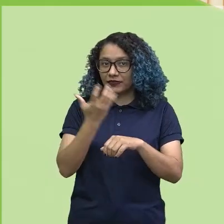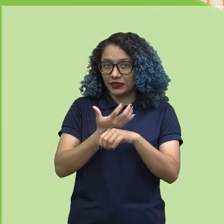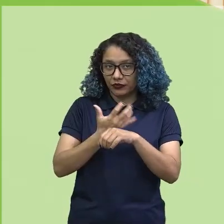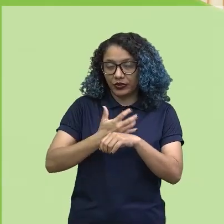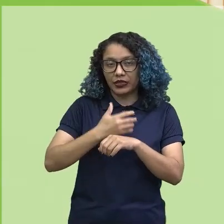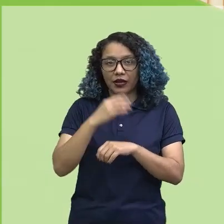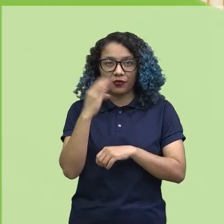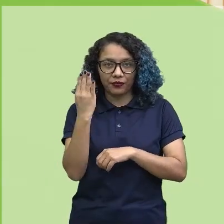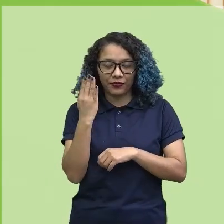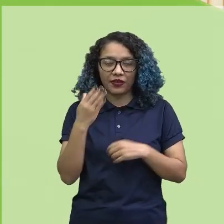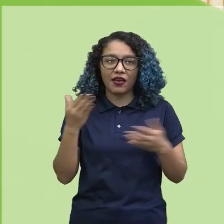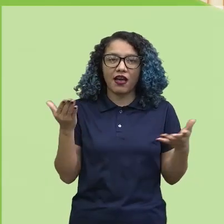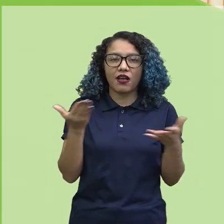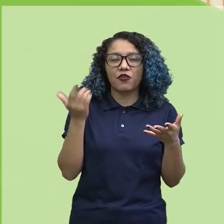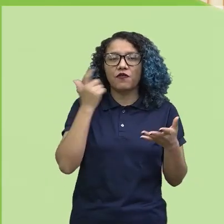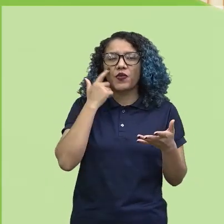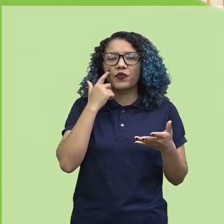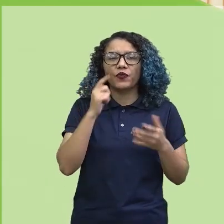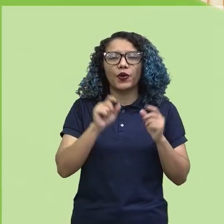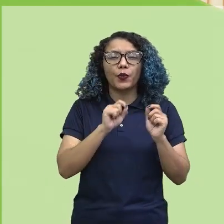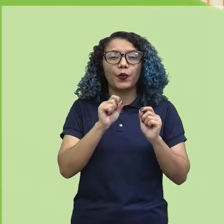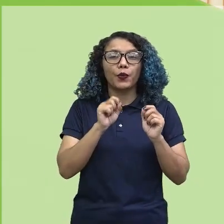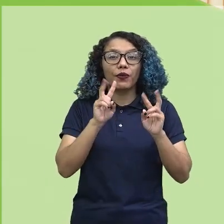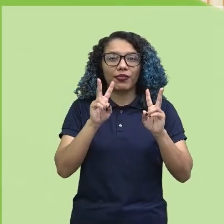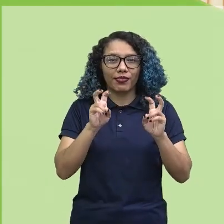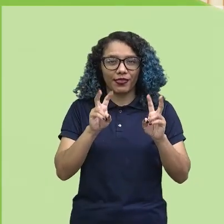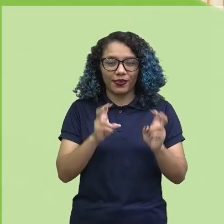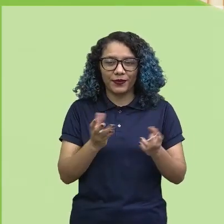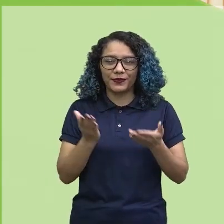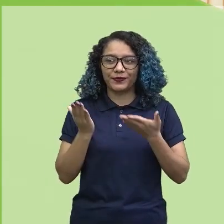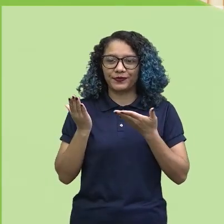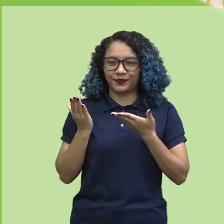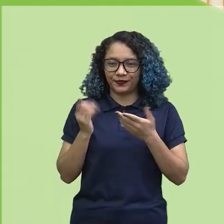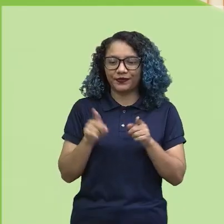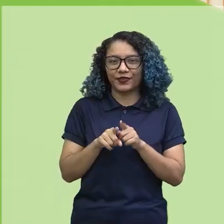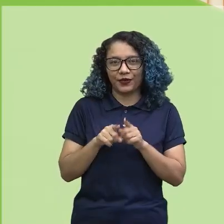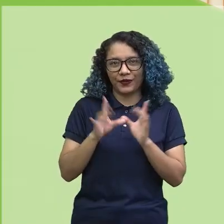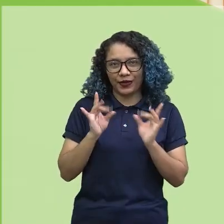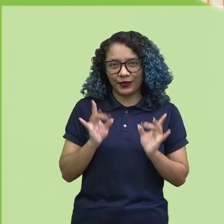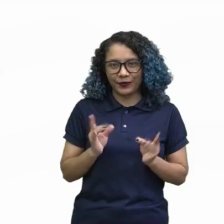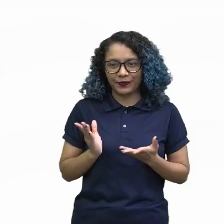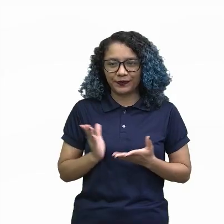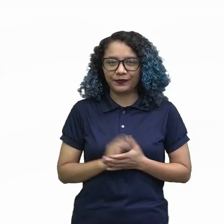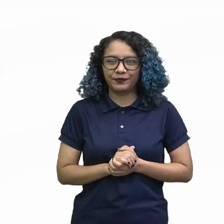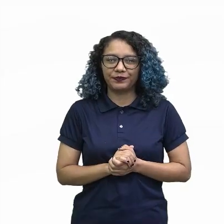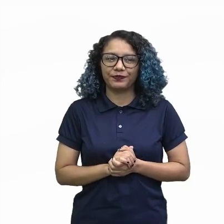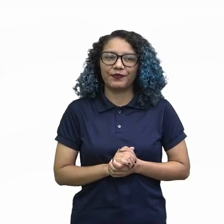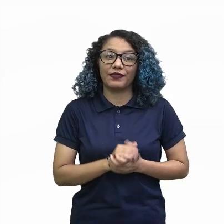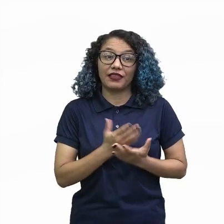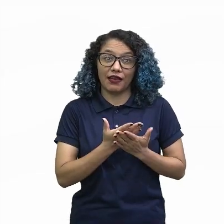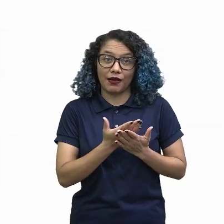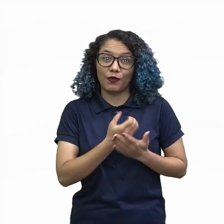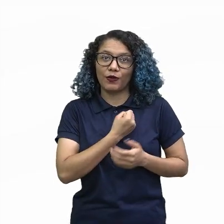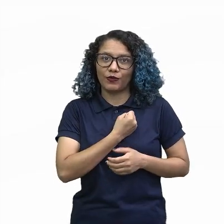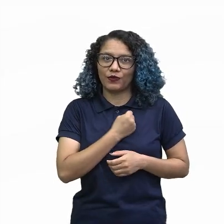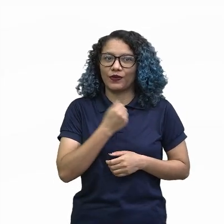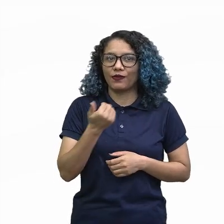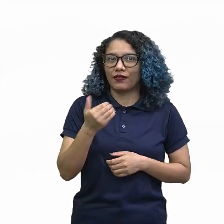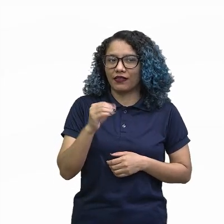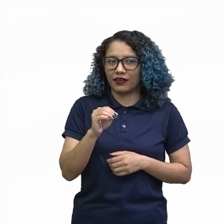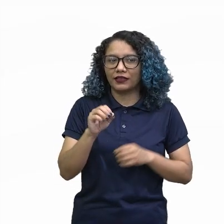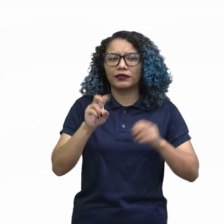Biologia. Vamos observar agora o objeto de conhecimento e o detalhamento da aula de número 10. Aula